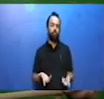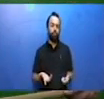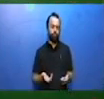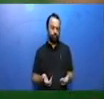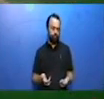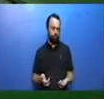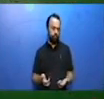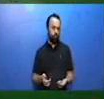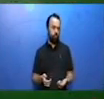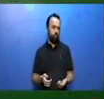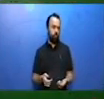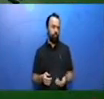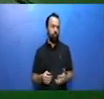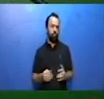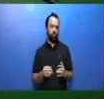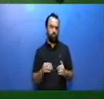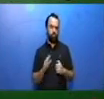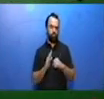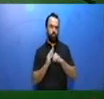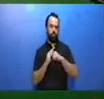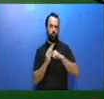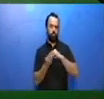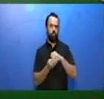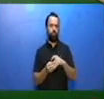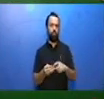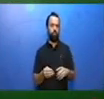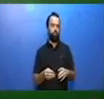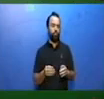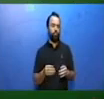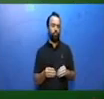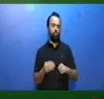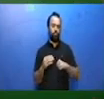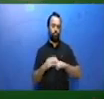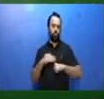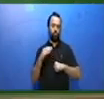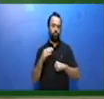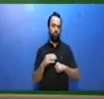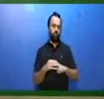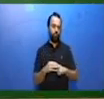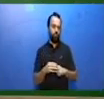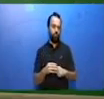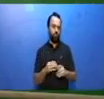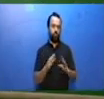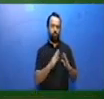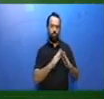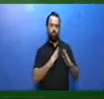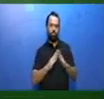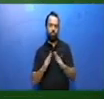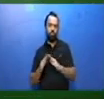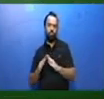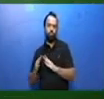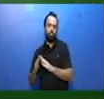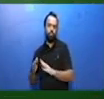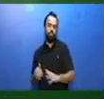hipótese. Olha lá, no bairro há predomínio de casas. E o texto